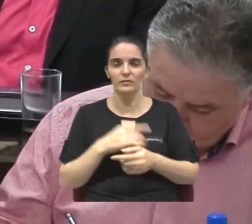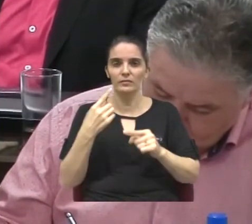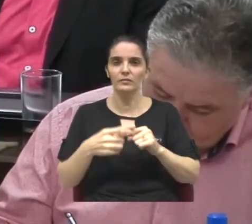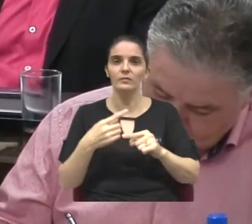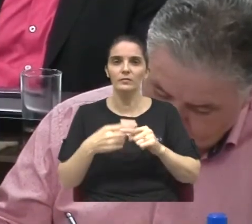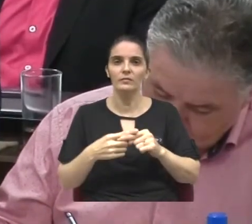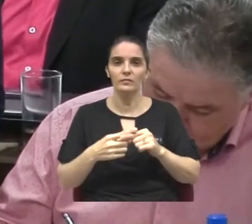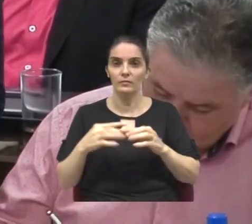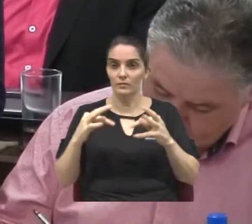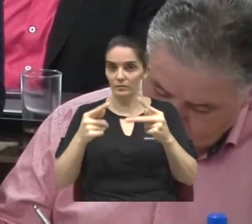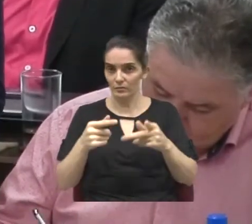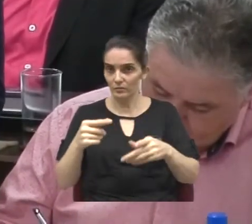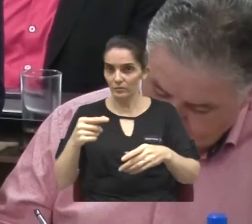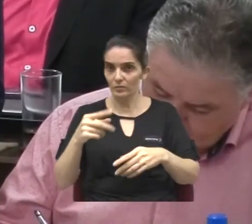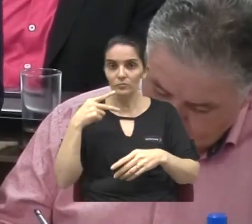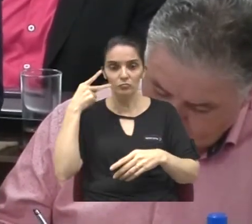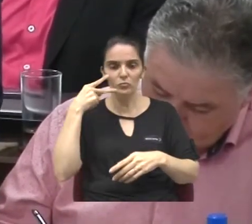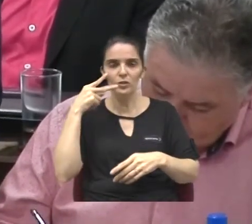estamos fiscalizando.